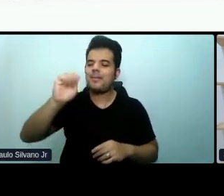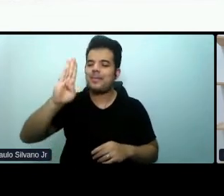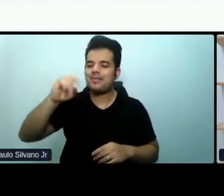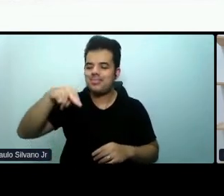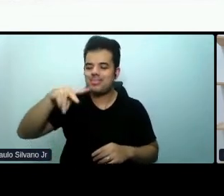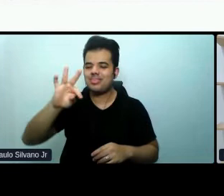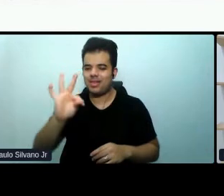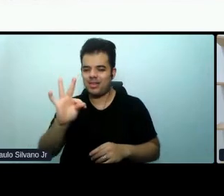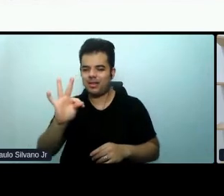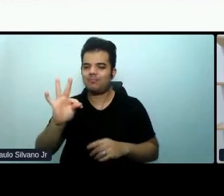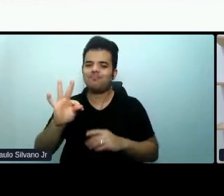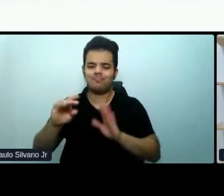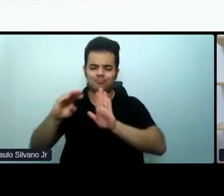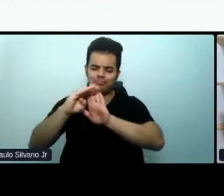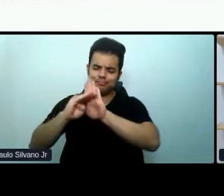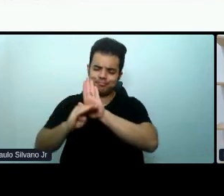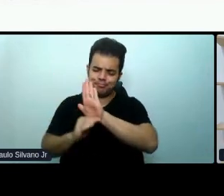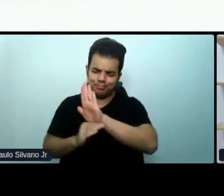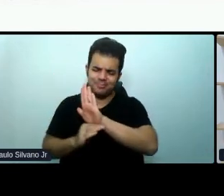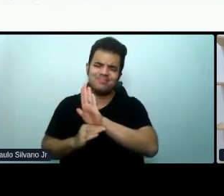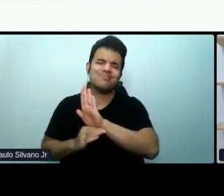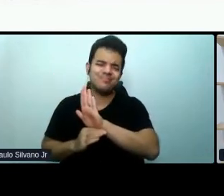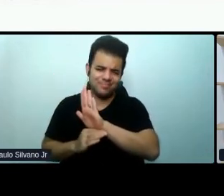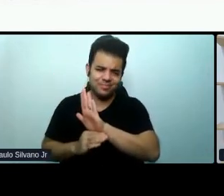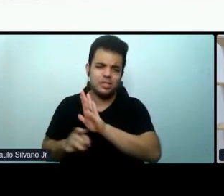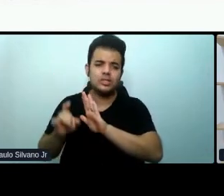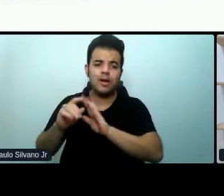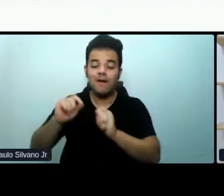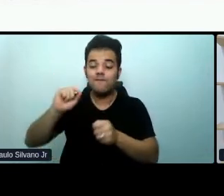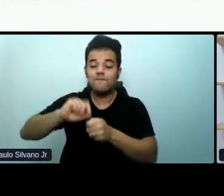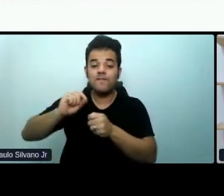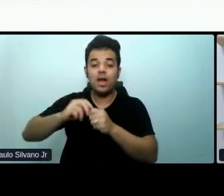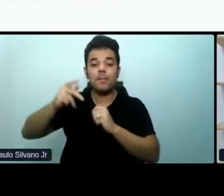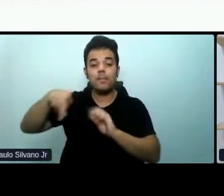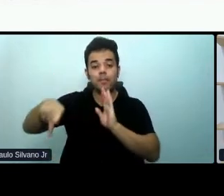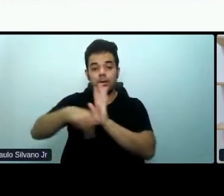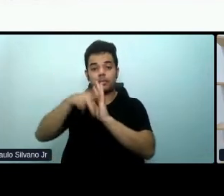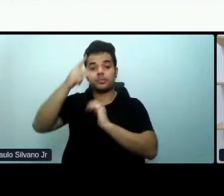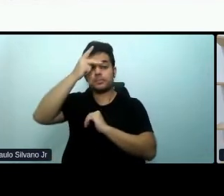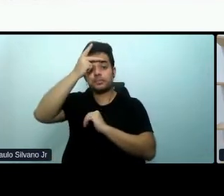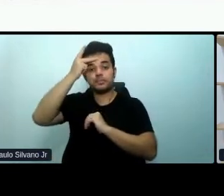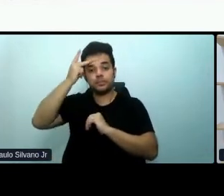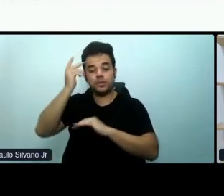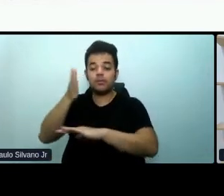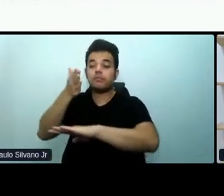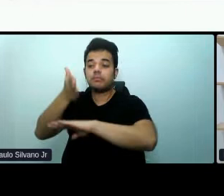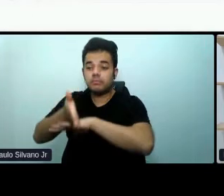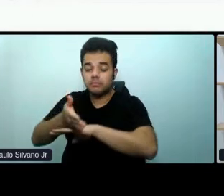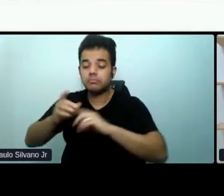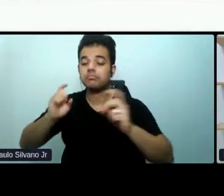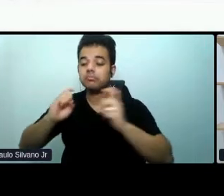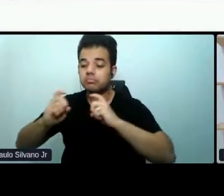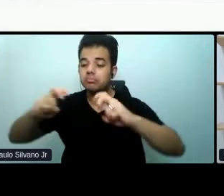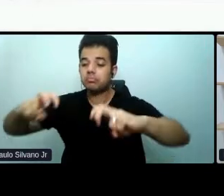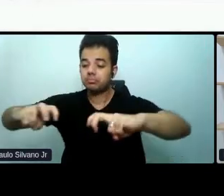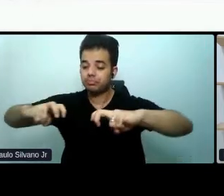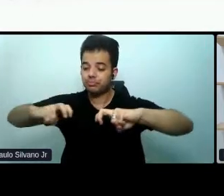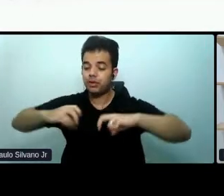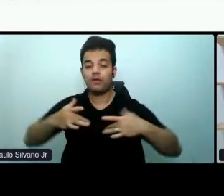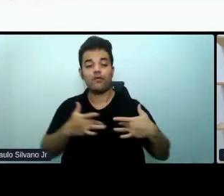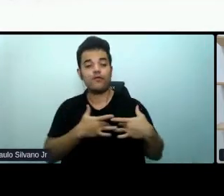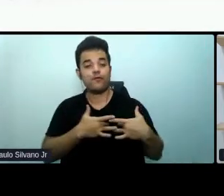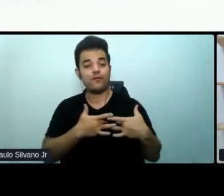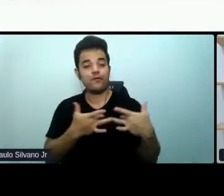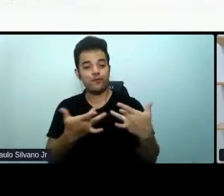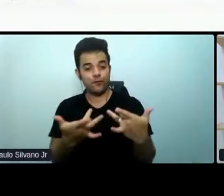As normas da BNT são feitas por pessoas que vão lá na reunião, né,